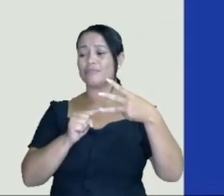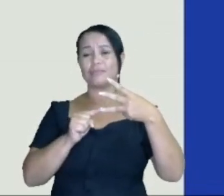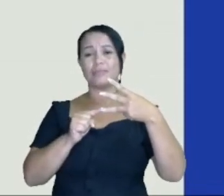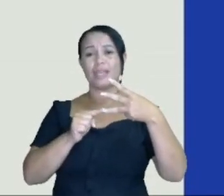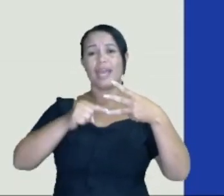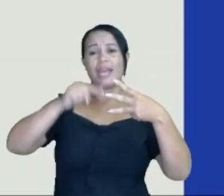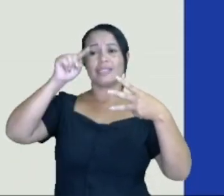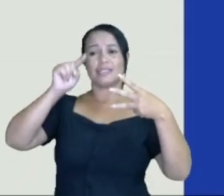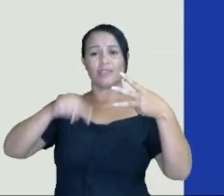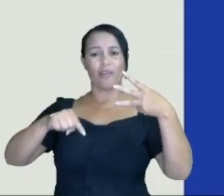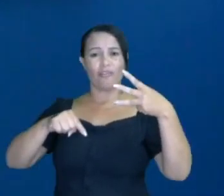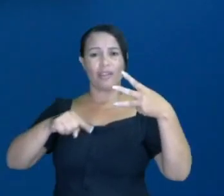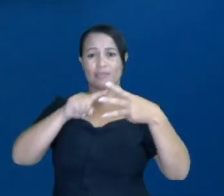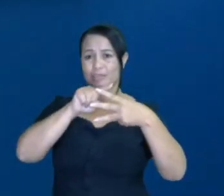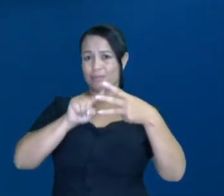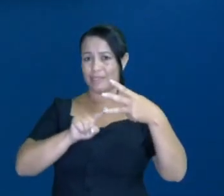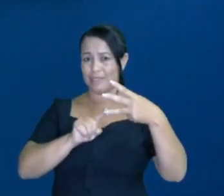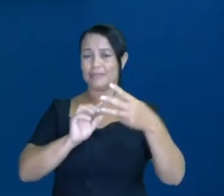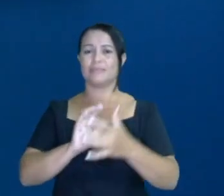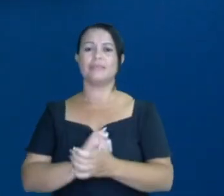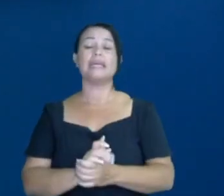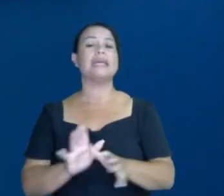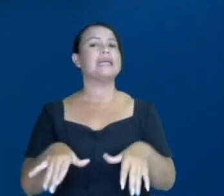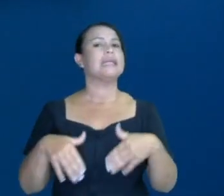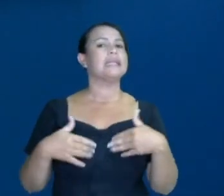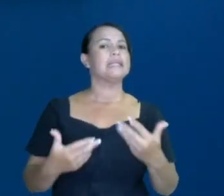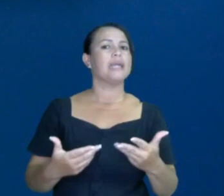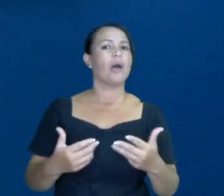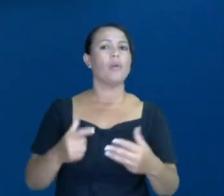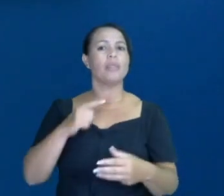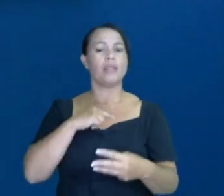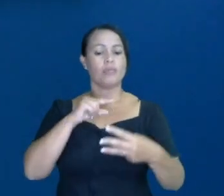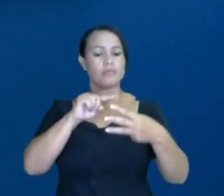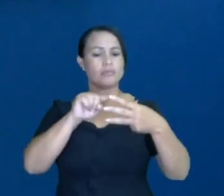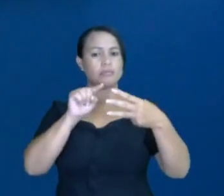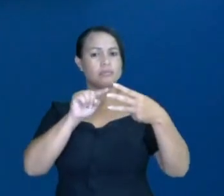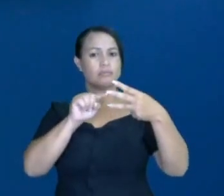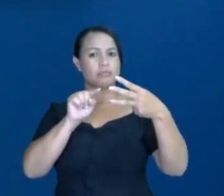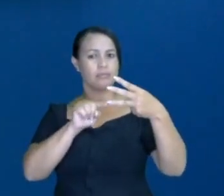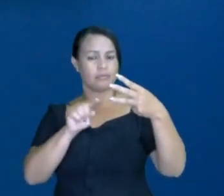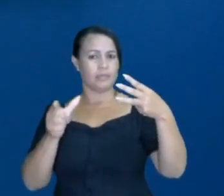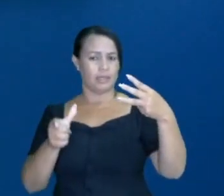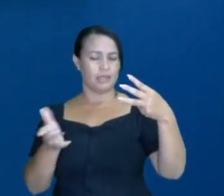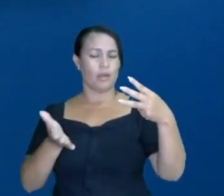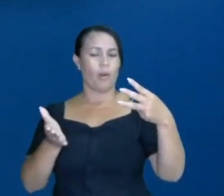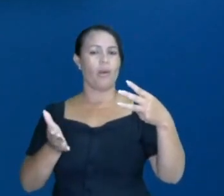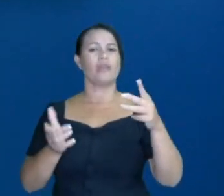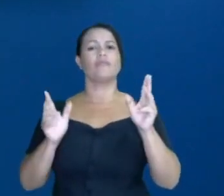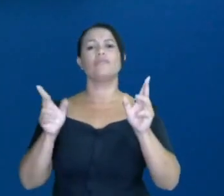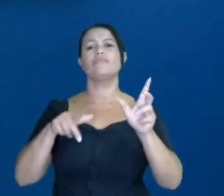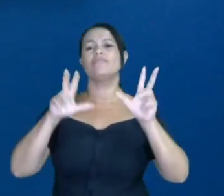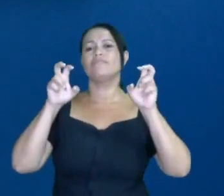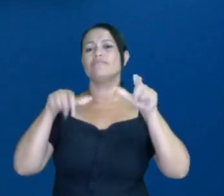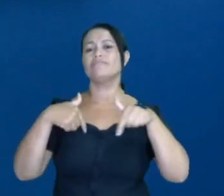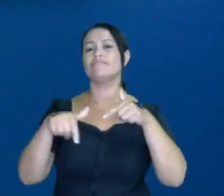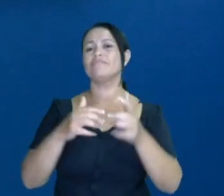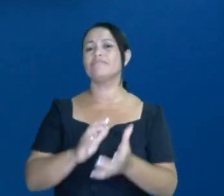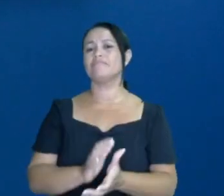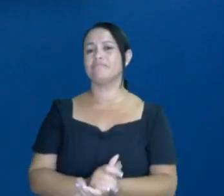acento circunflexo. Então, a gente tem 3 tipos de acento que a gente vai trabalhar.